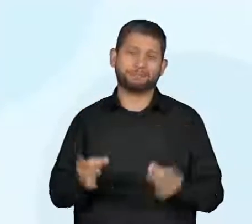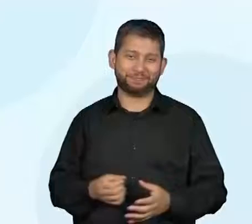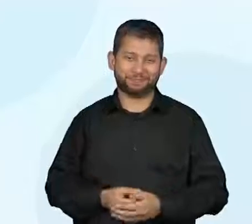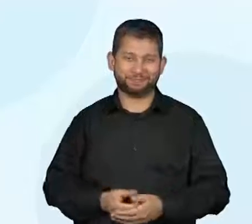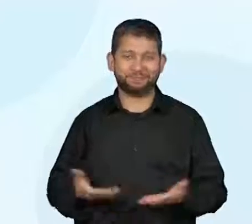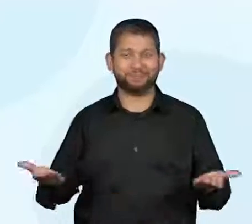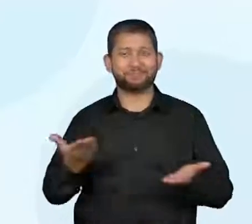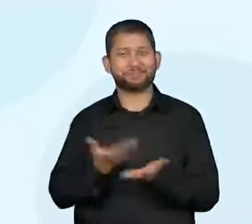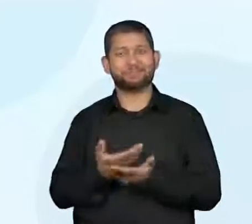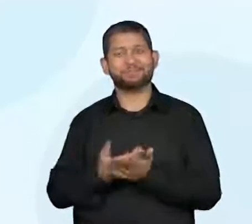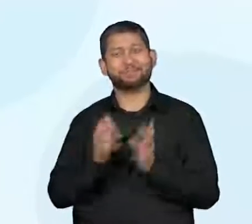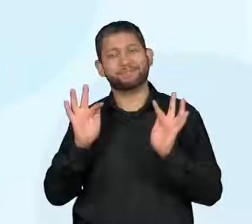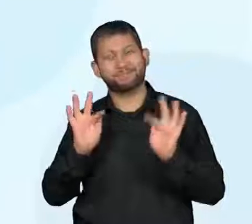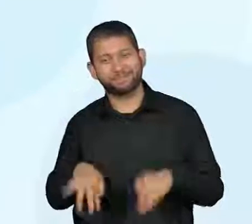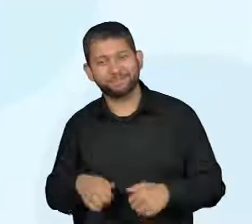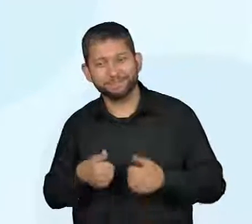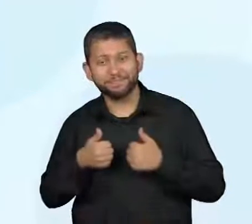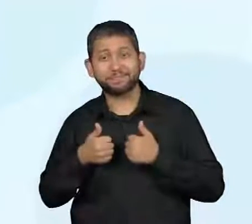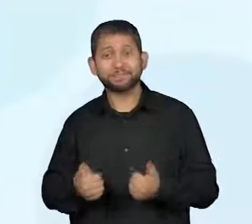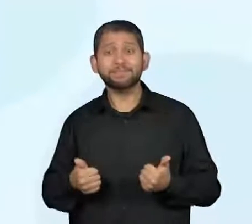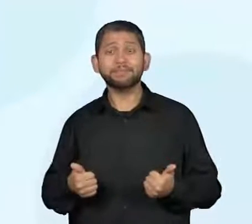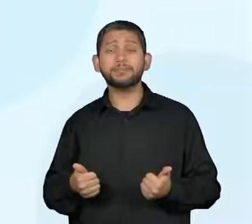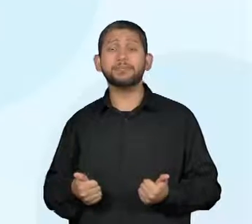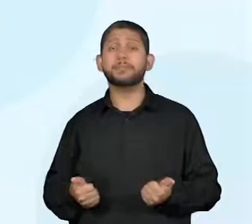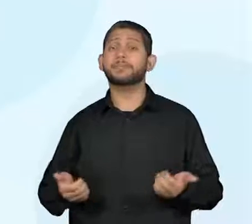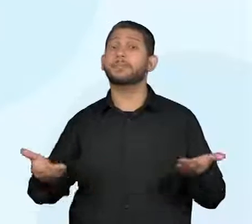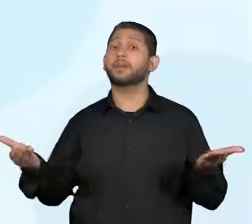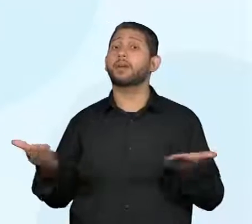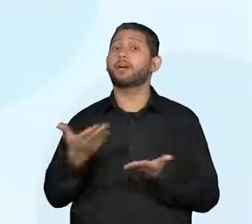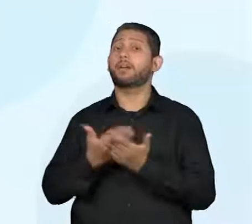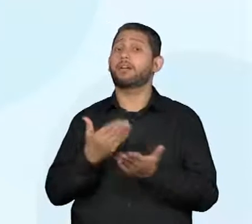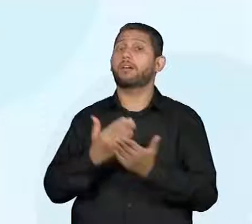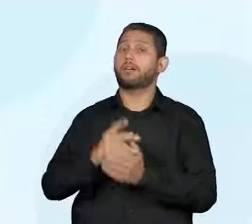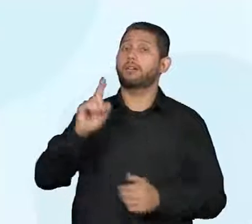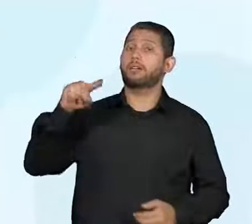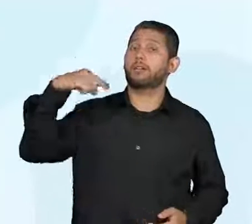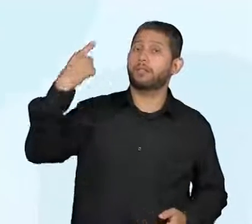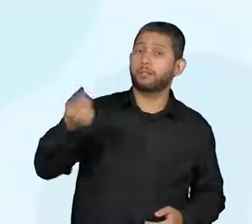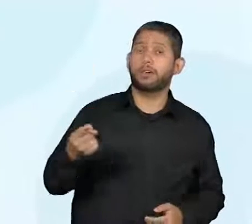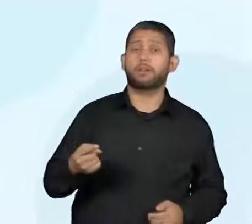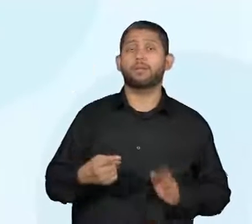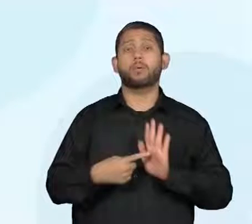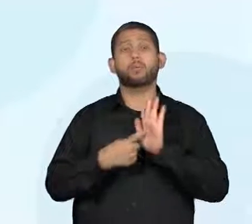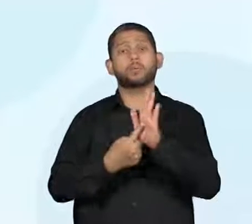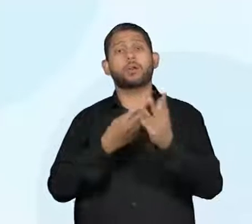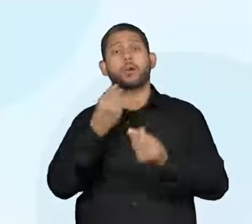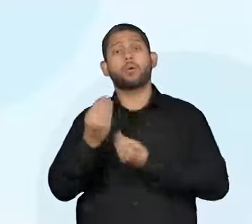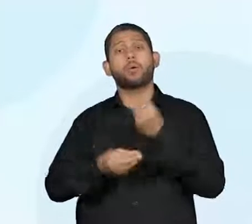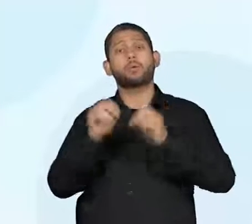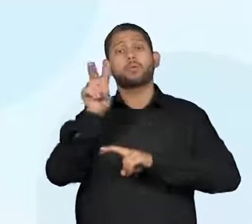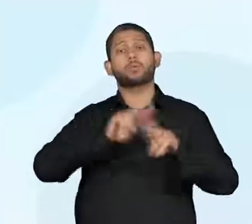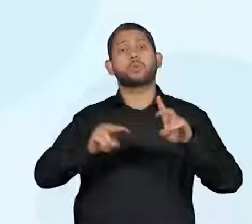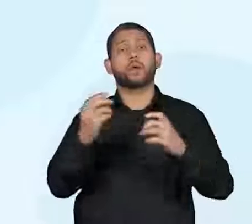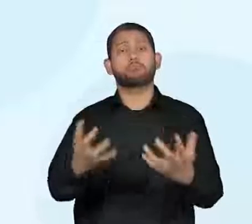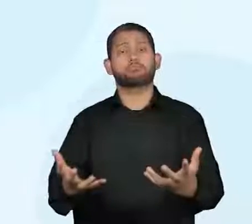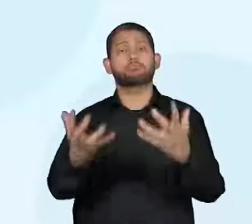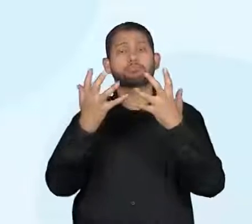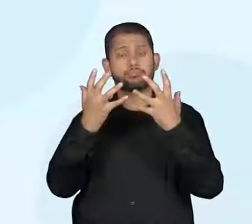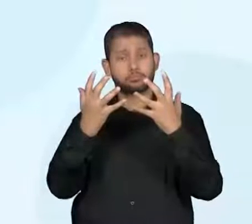ao fim. Nós vamos aí, para a próxima aula, caracterizar a poluição visual e